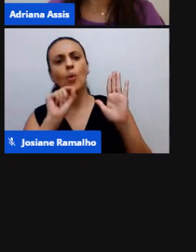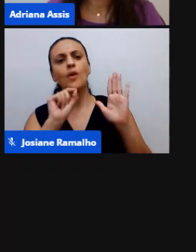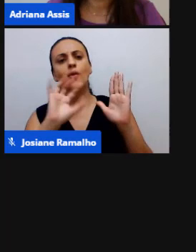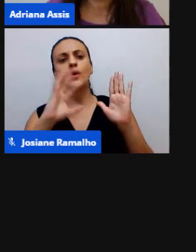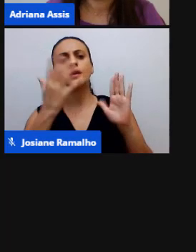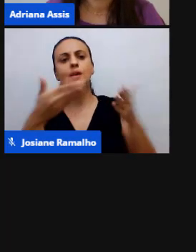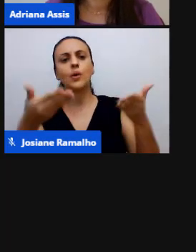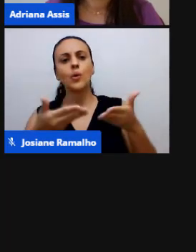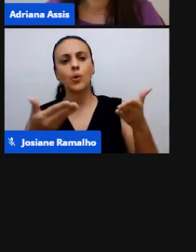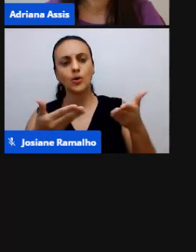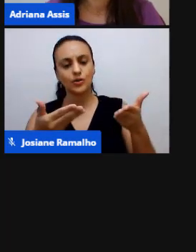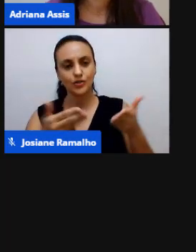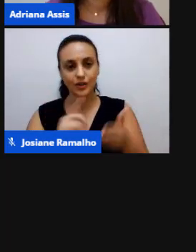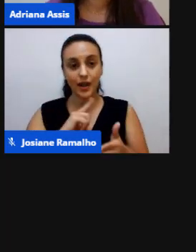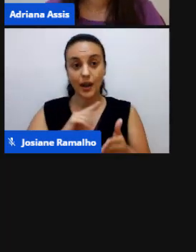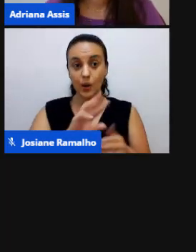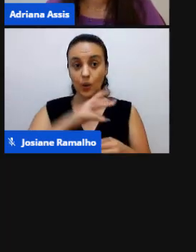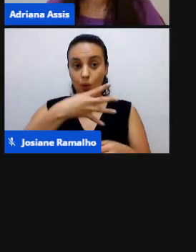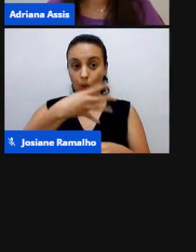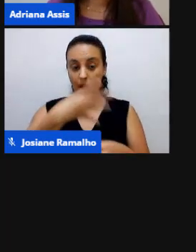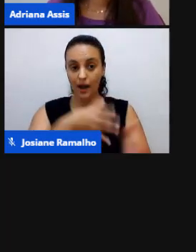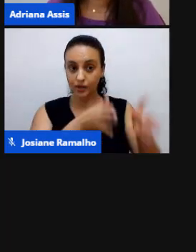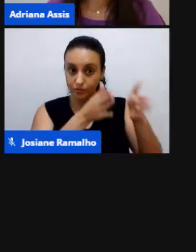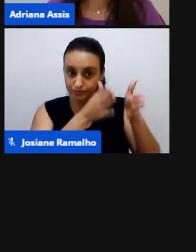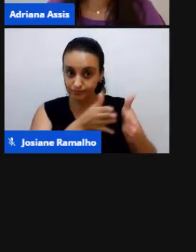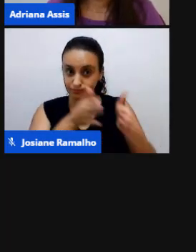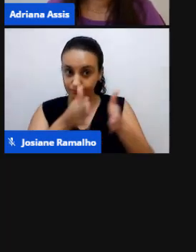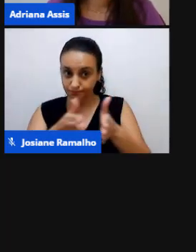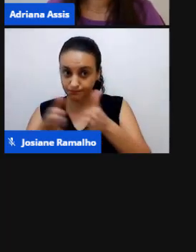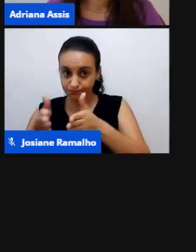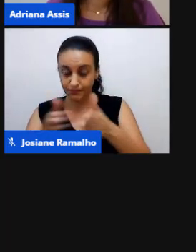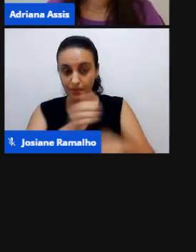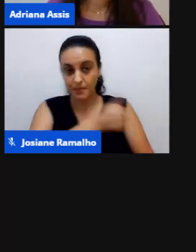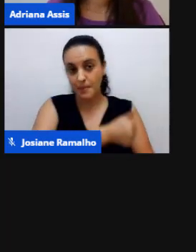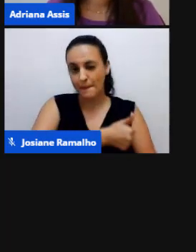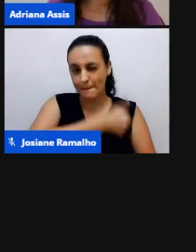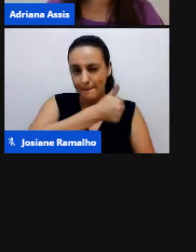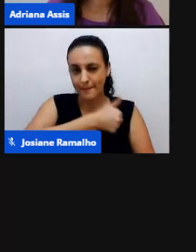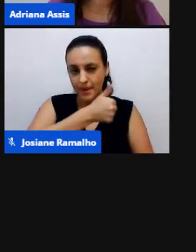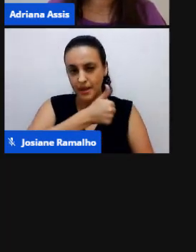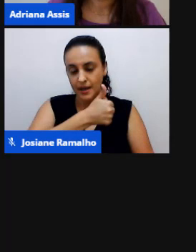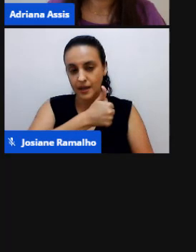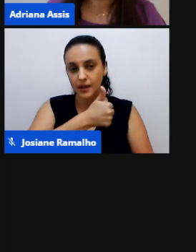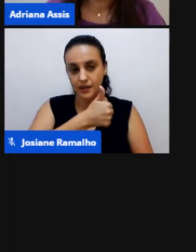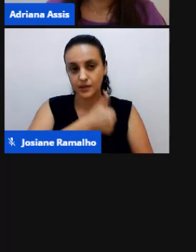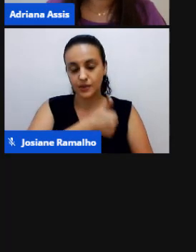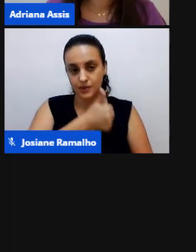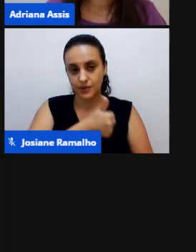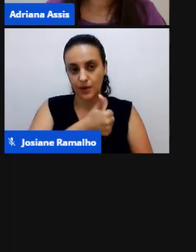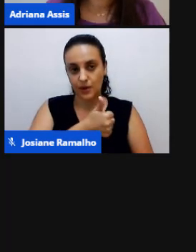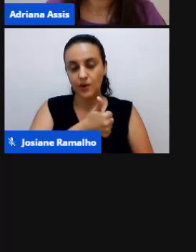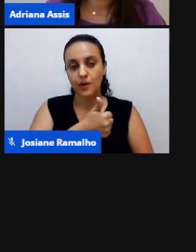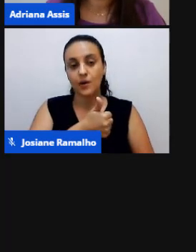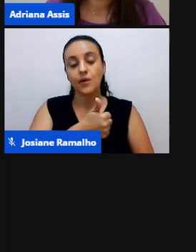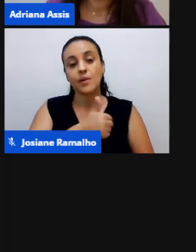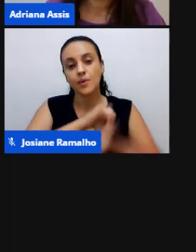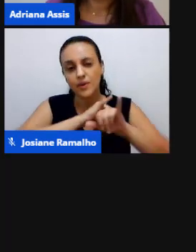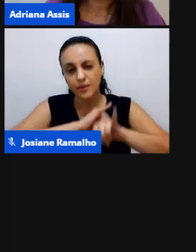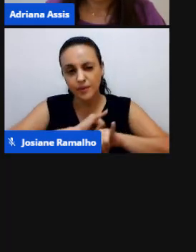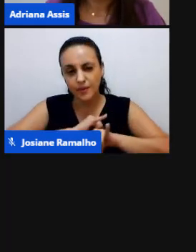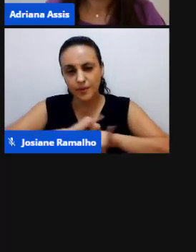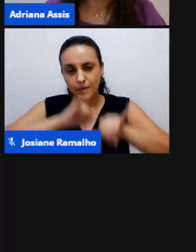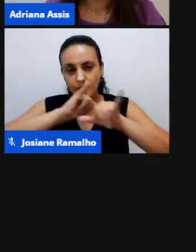em 4 momentos. No primeiro momento, vamos repassar algumas